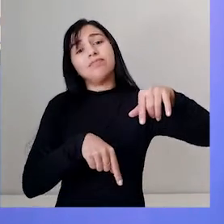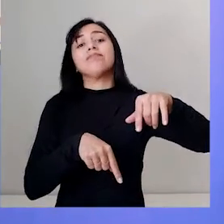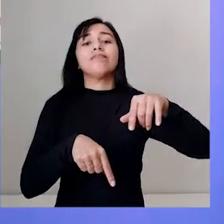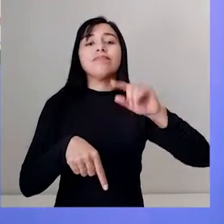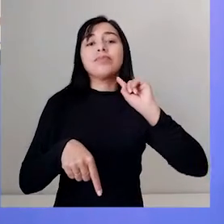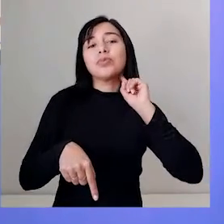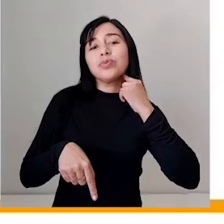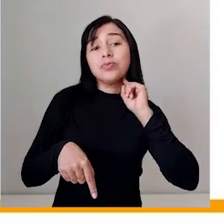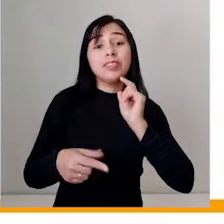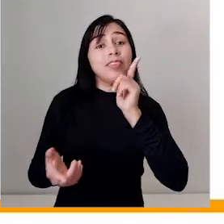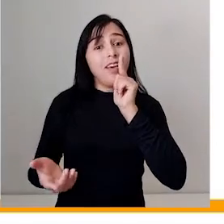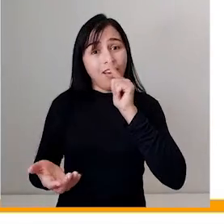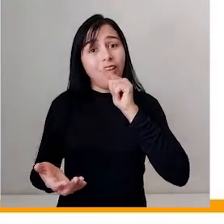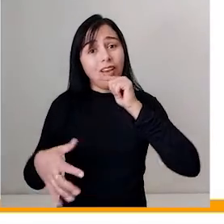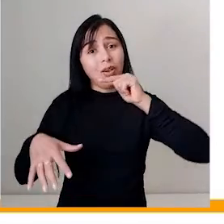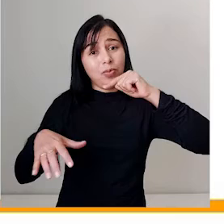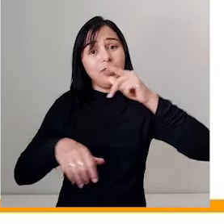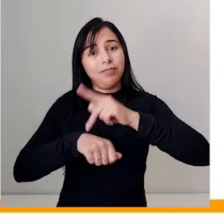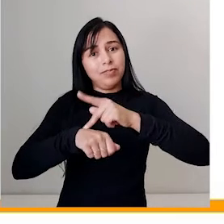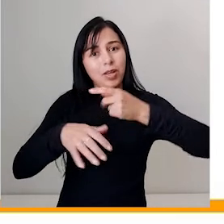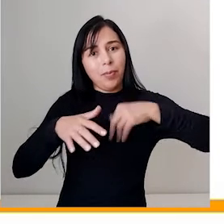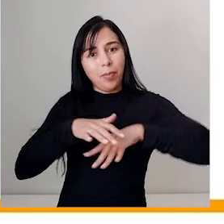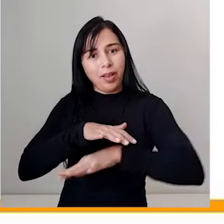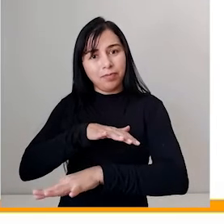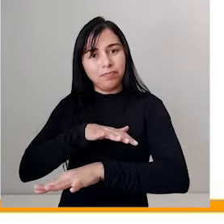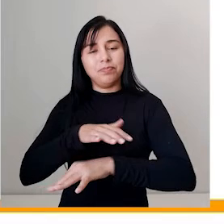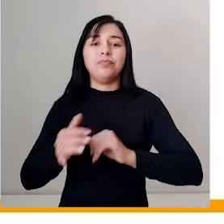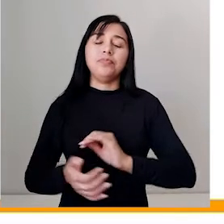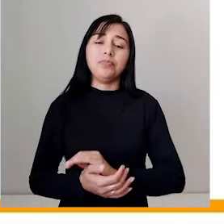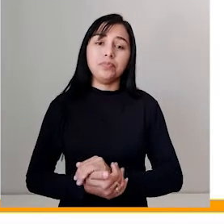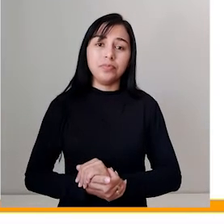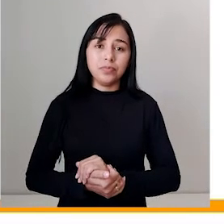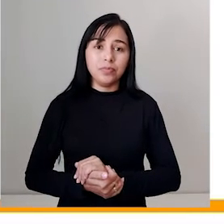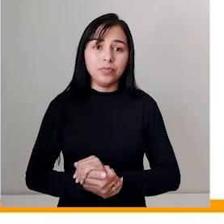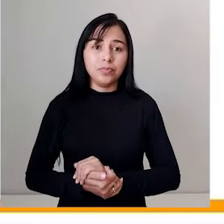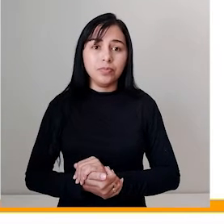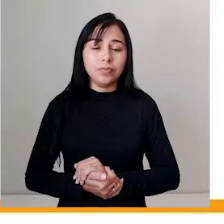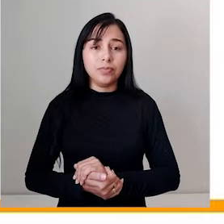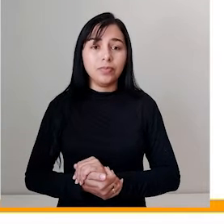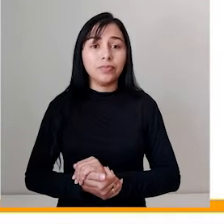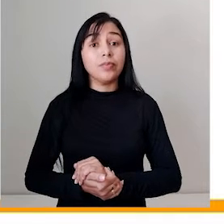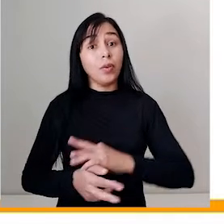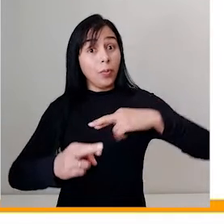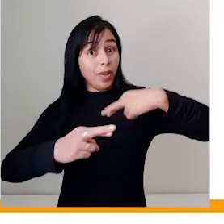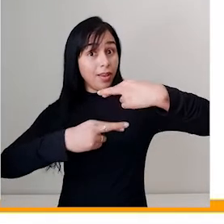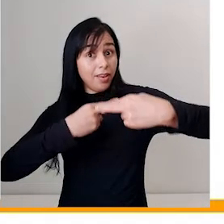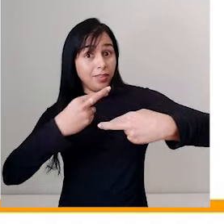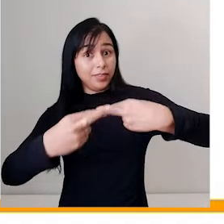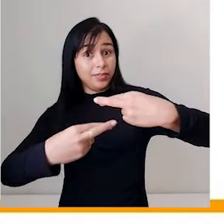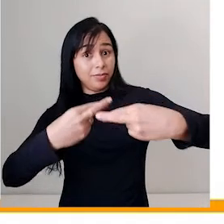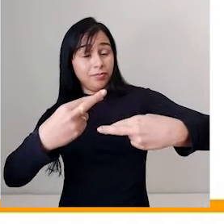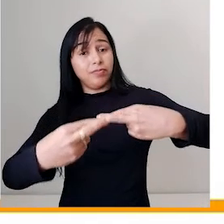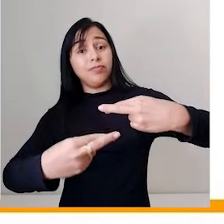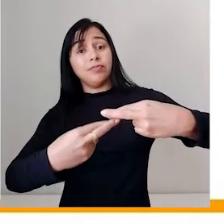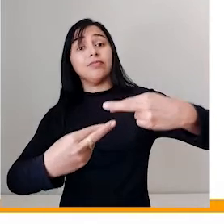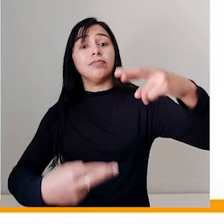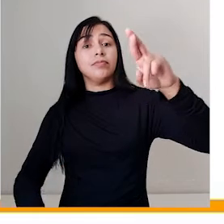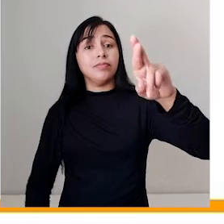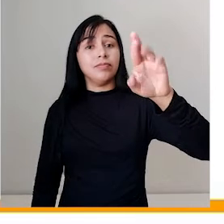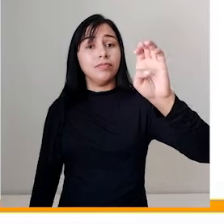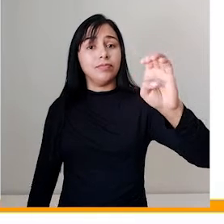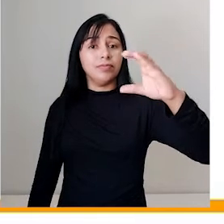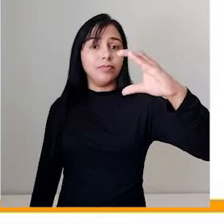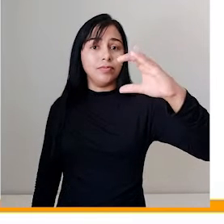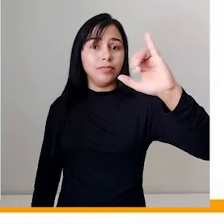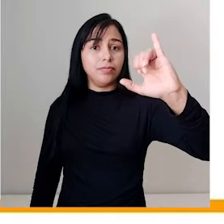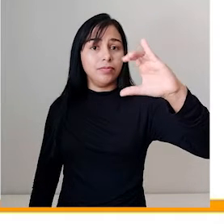águas subterrâneas. Reciclagem. Como eu já mencionei antes, reciclagem é quando você pega um objeto